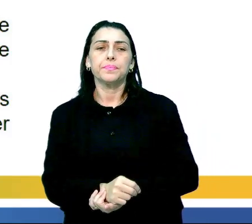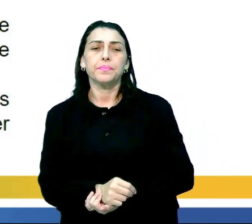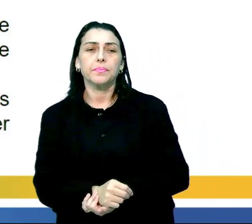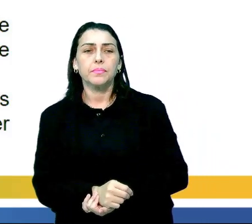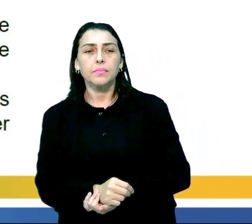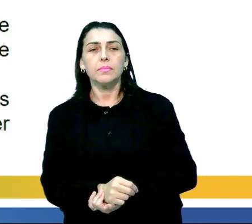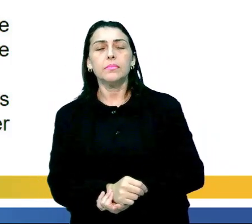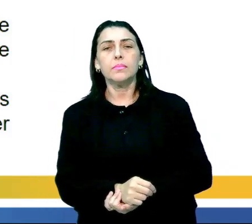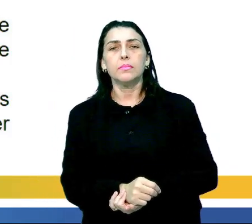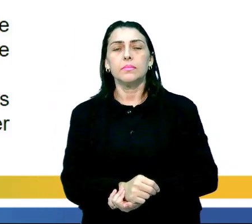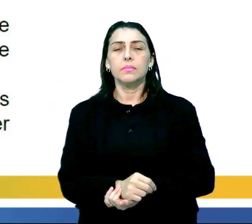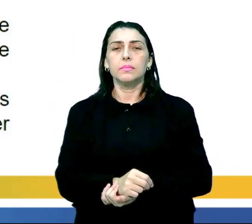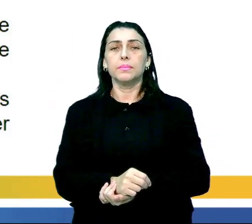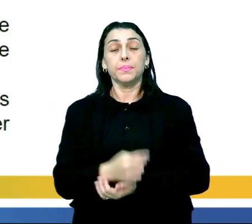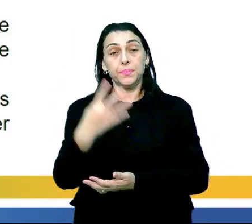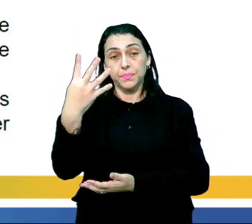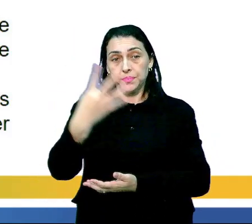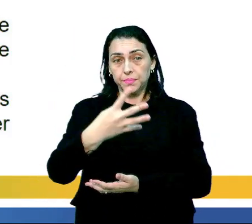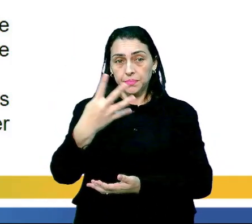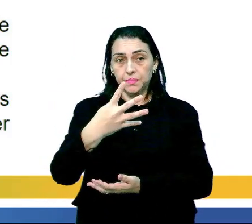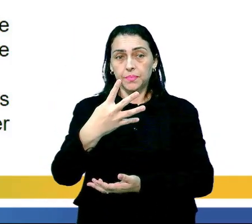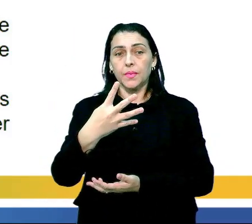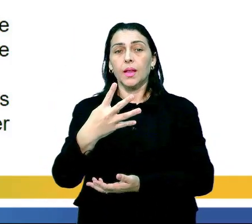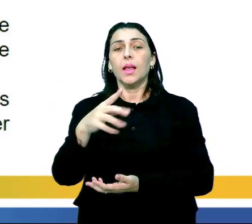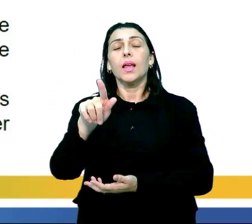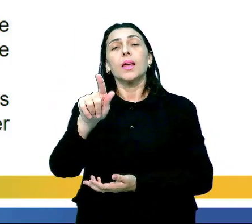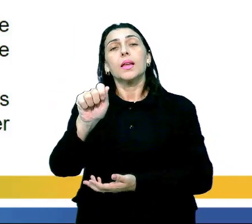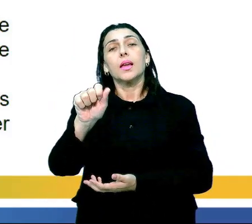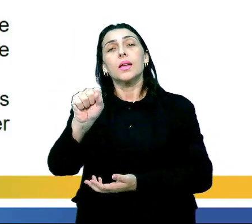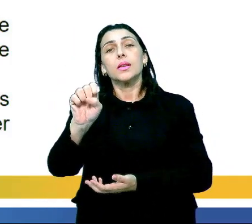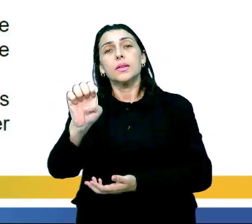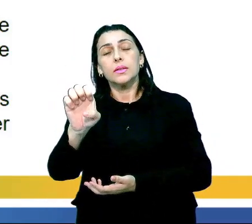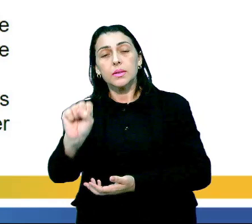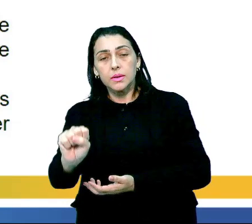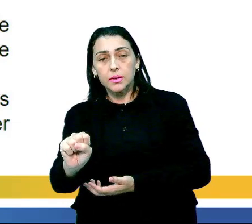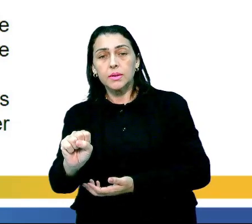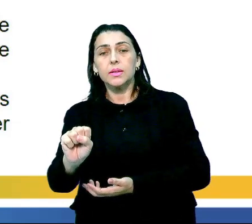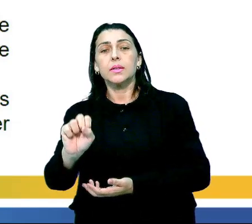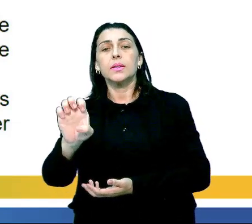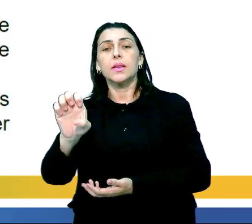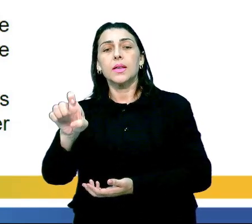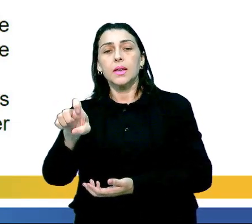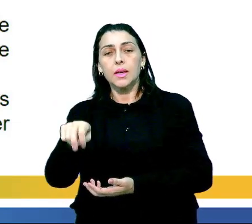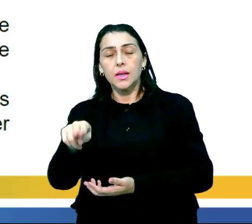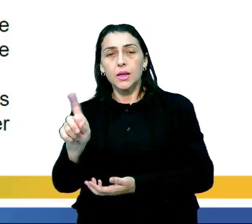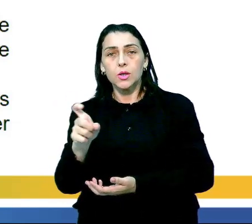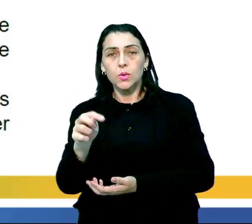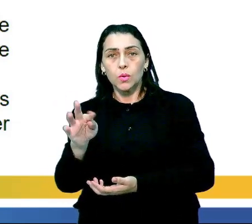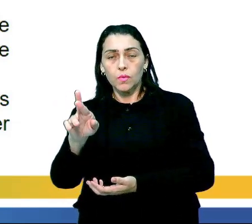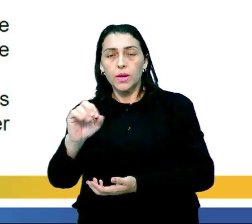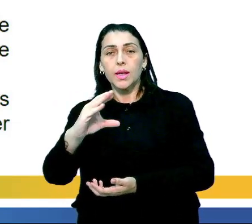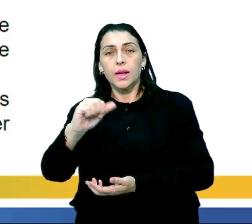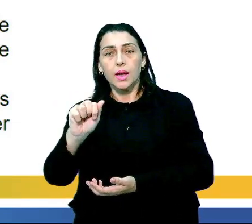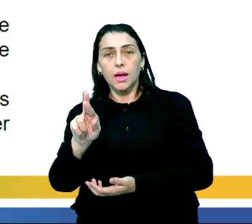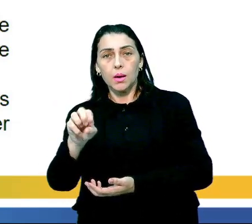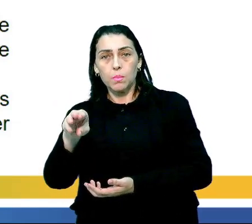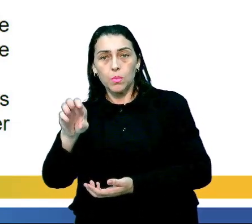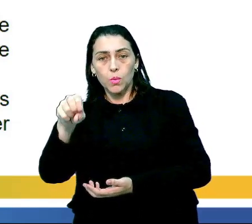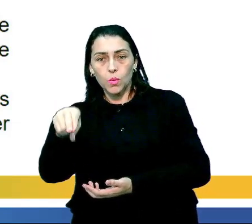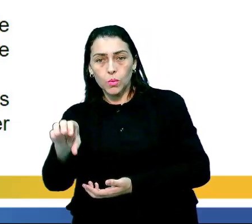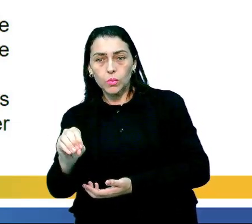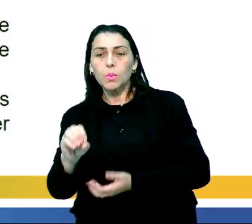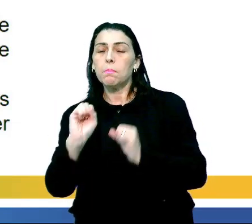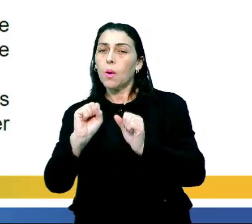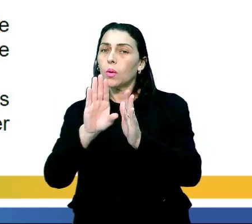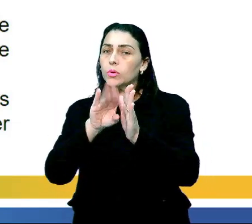ácida? Número 4, emissão de gases, tá? Como enxofre, nitrogênio, carbono, que